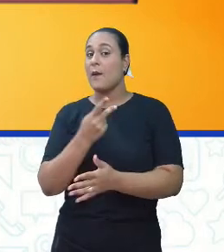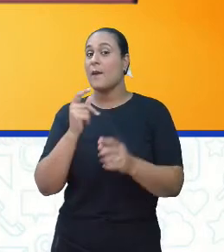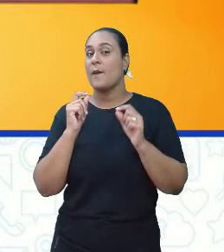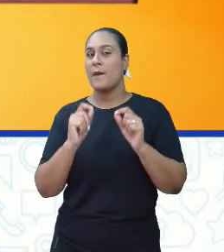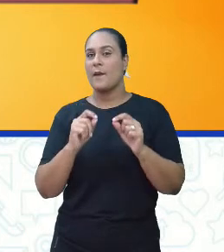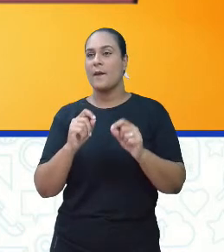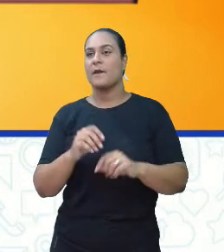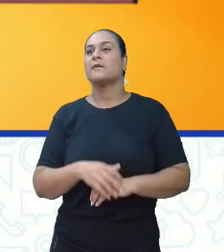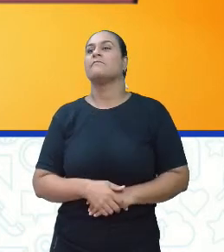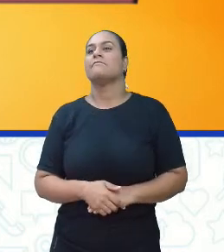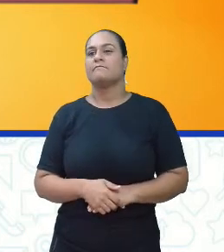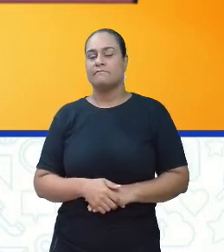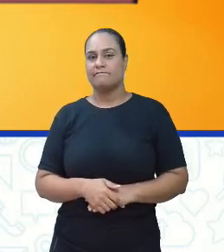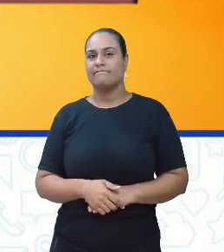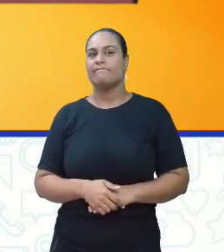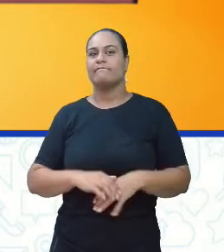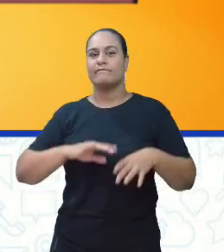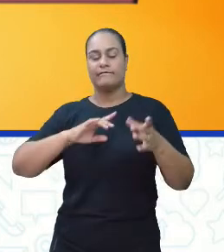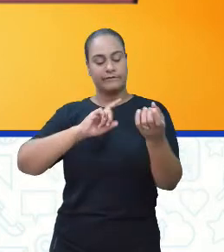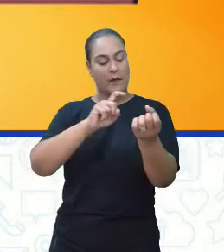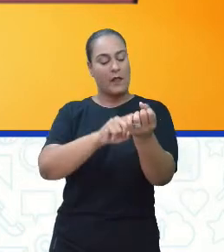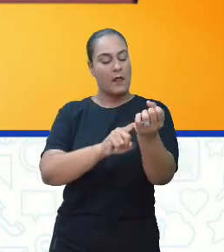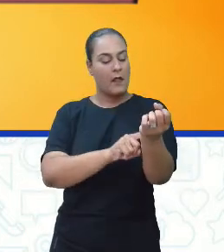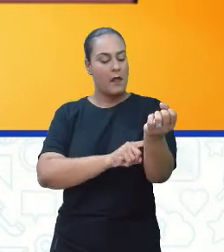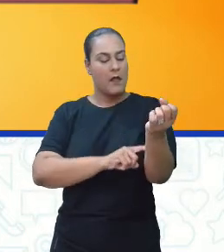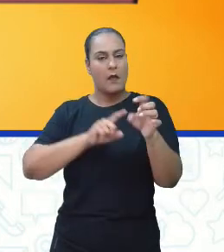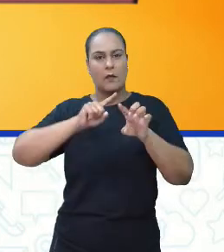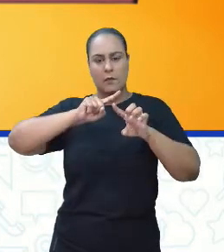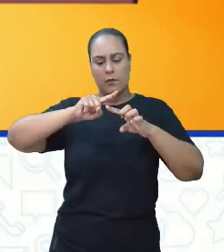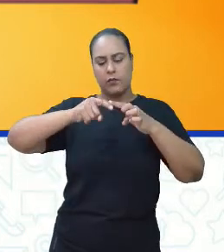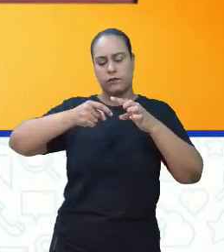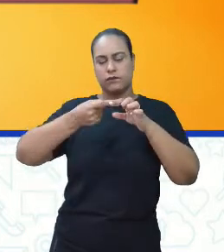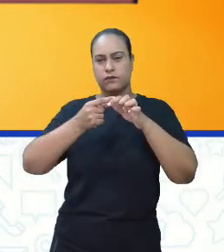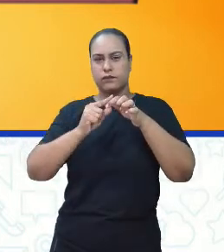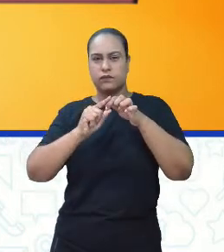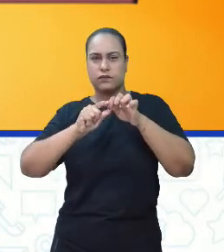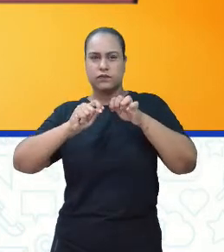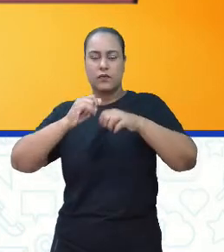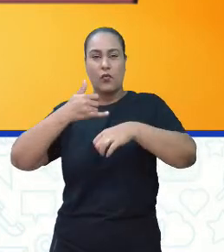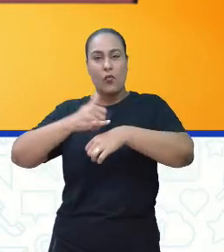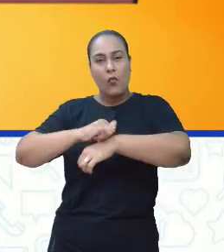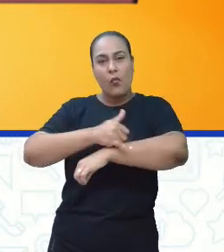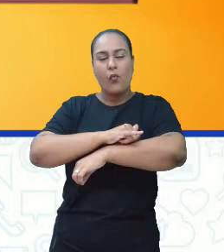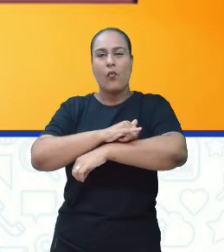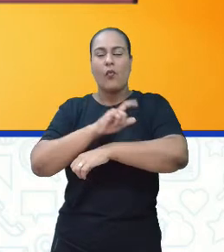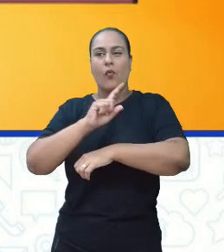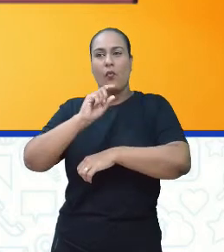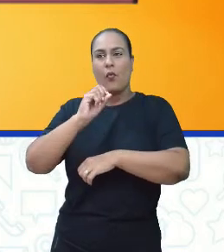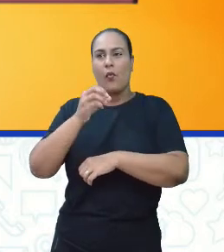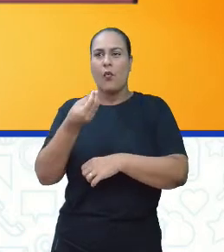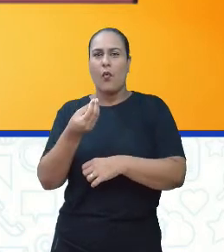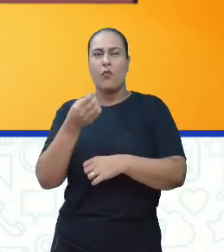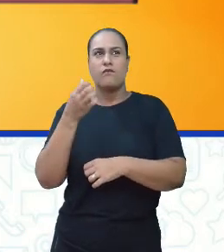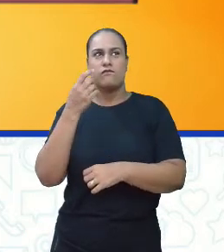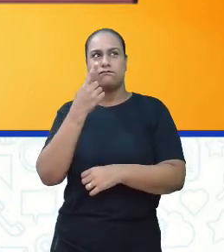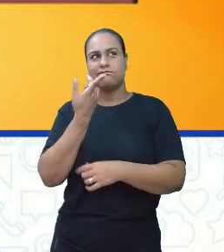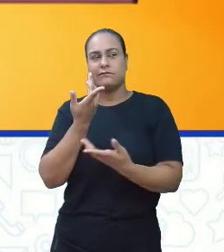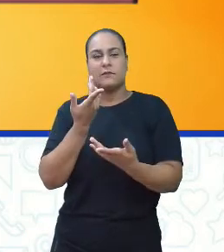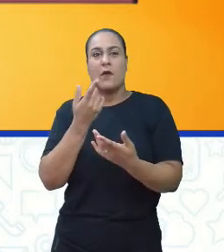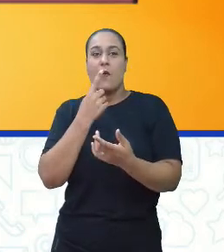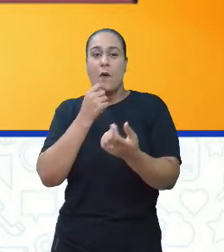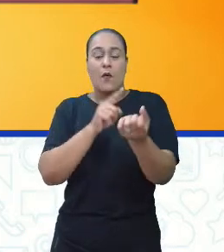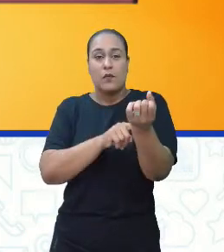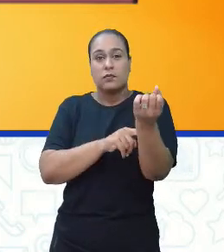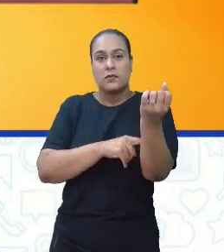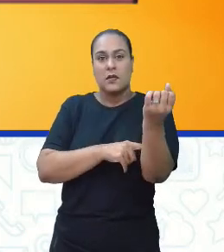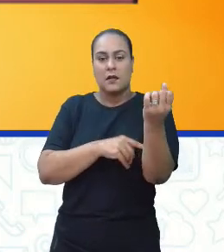a formação de trombo, que pode ser aí formado por gordura ou por um acúmulo de sangue. O sangue coagulou ali